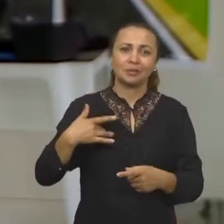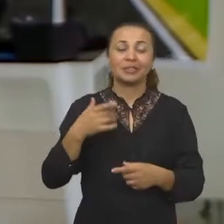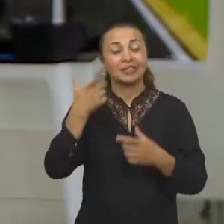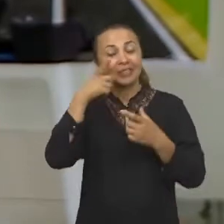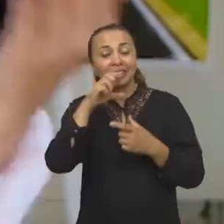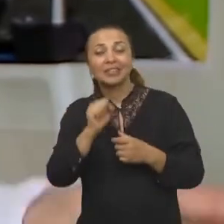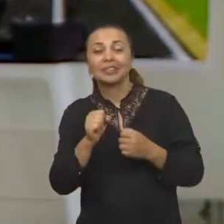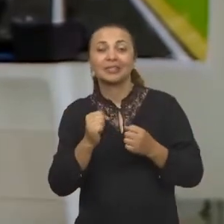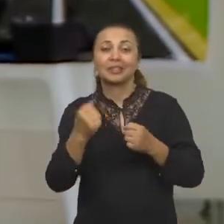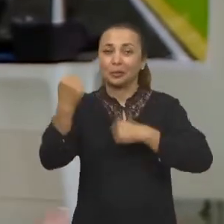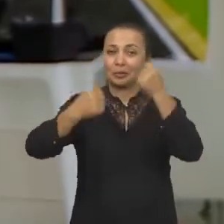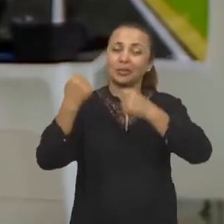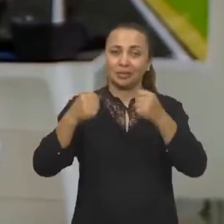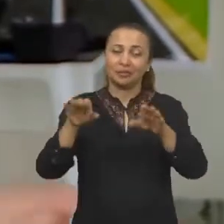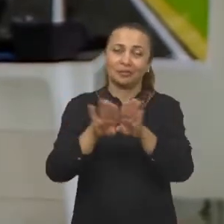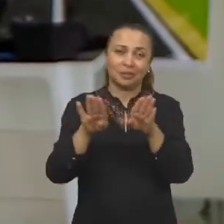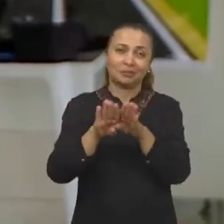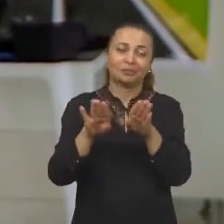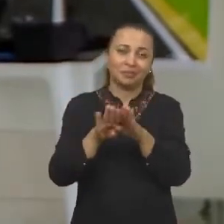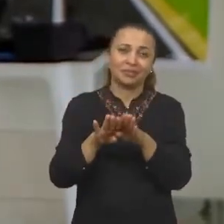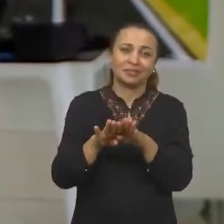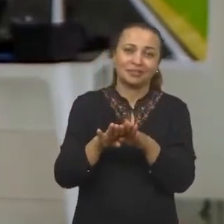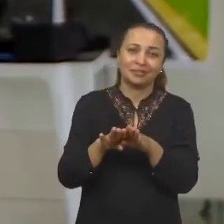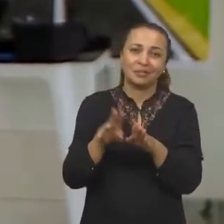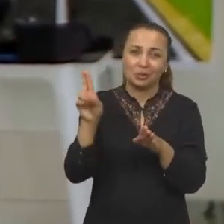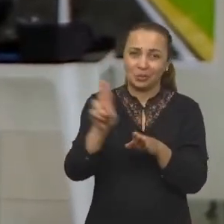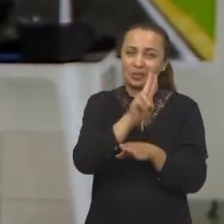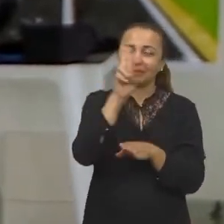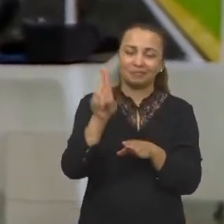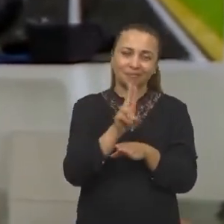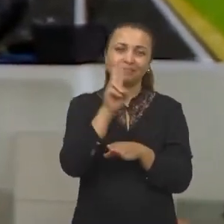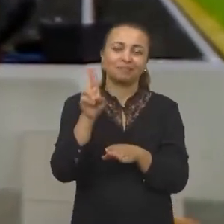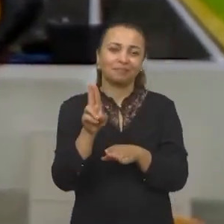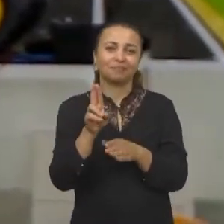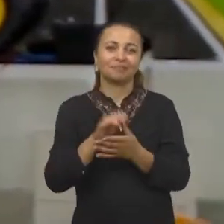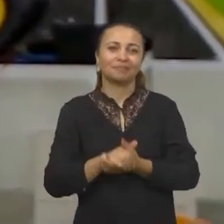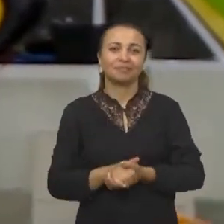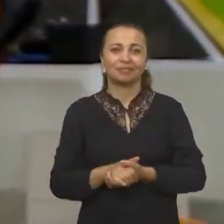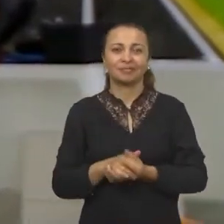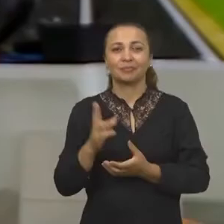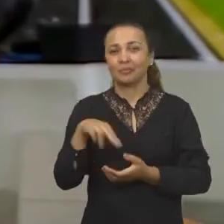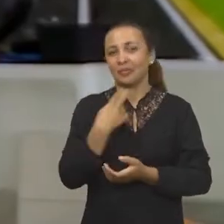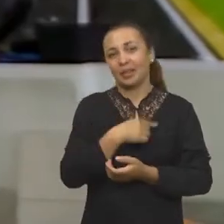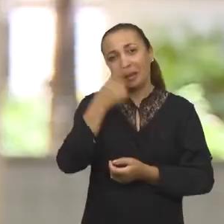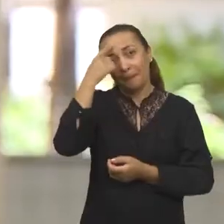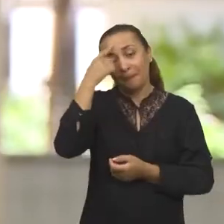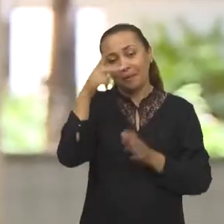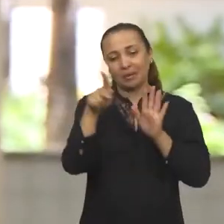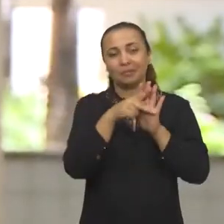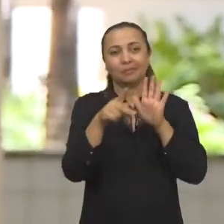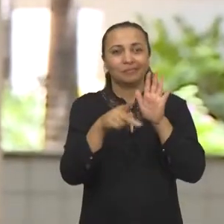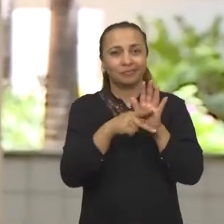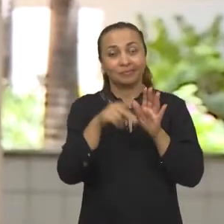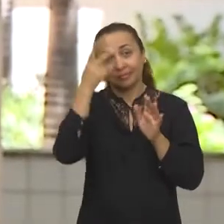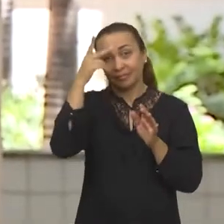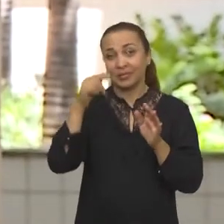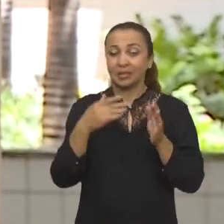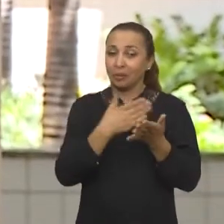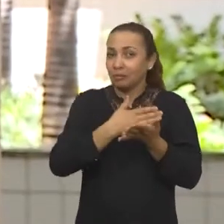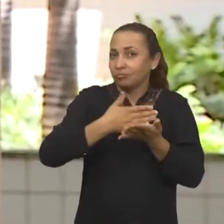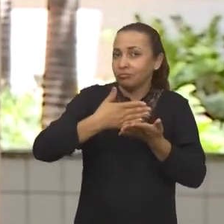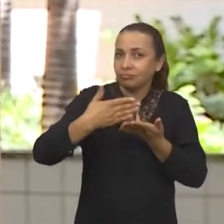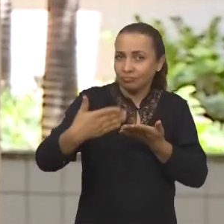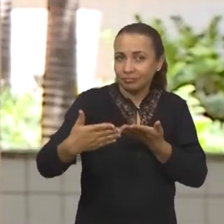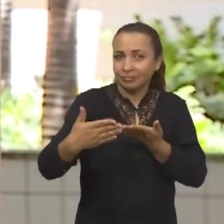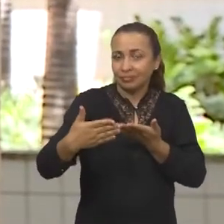de saúde que se beneficie para que ela possa também usufruir do carrinho. A gente pensa nesse projeto